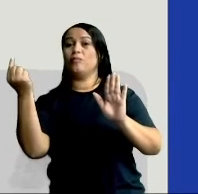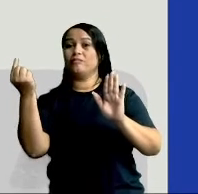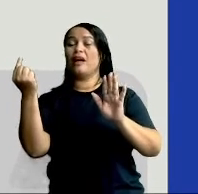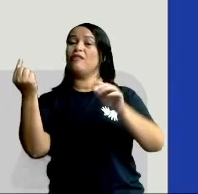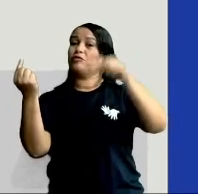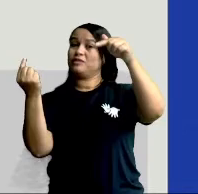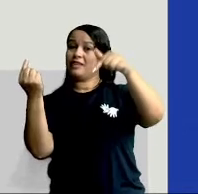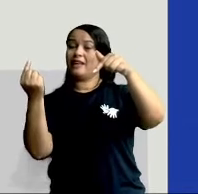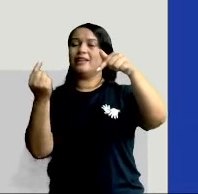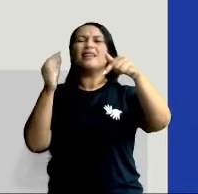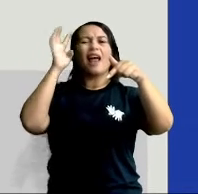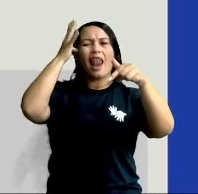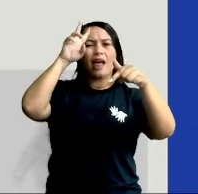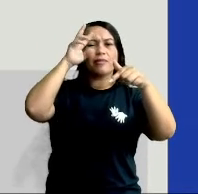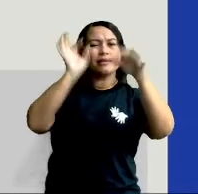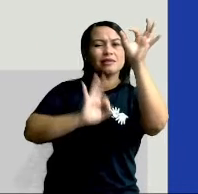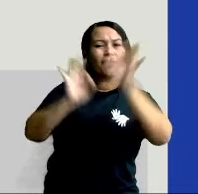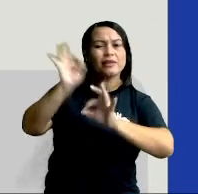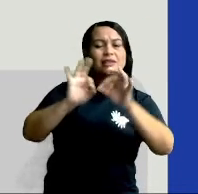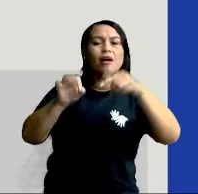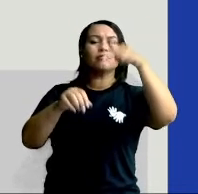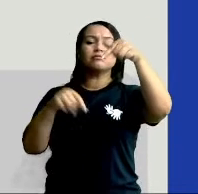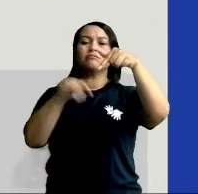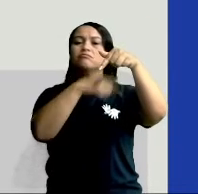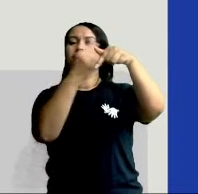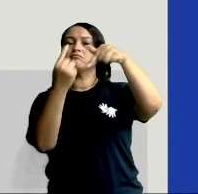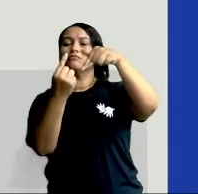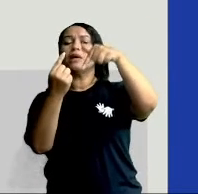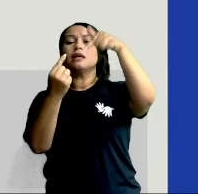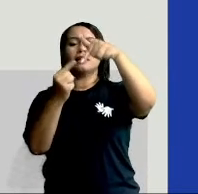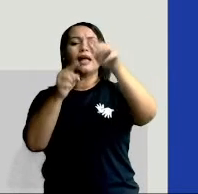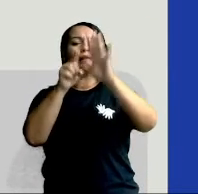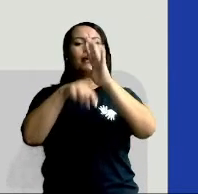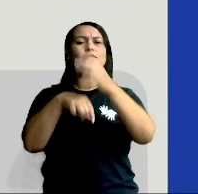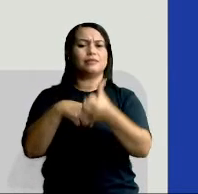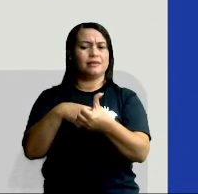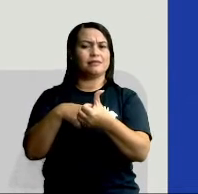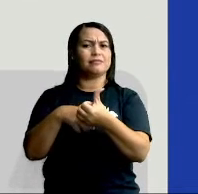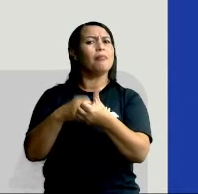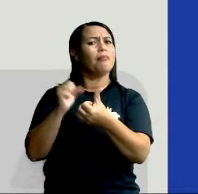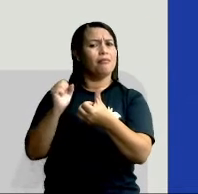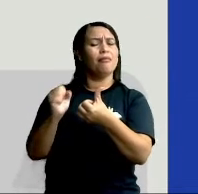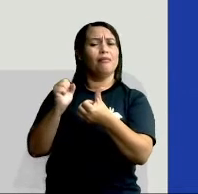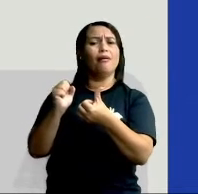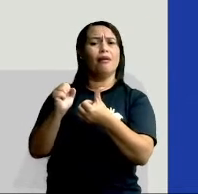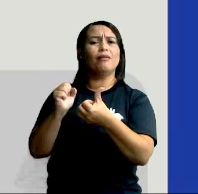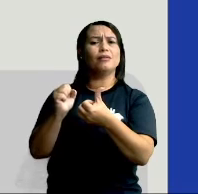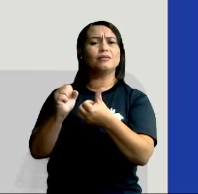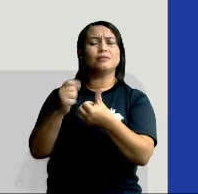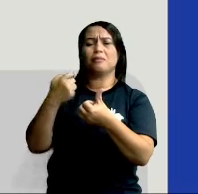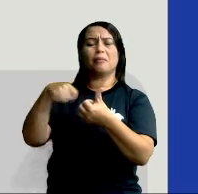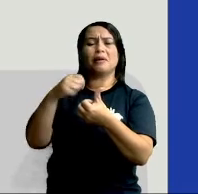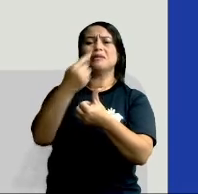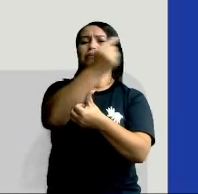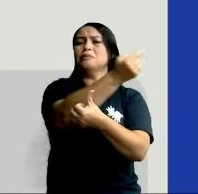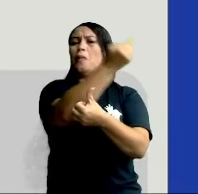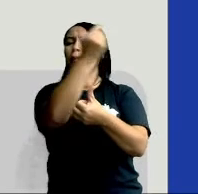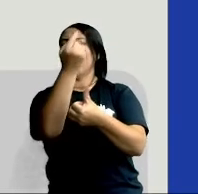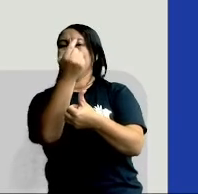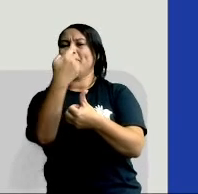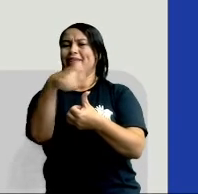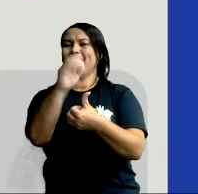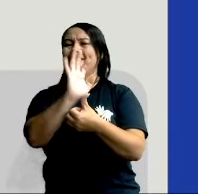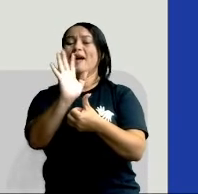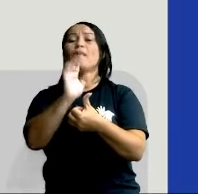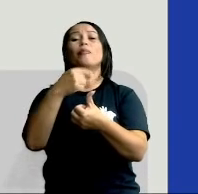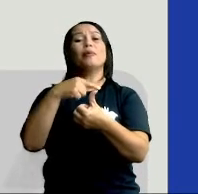dezena da ordem das dezenas. Então, agora eu posso subtrair 7 menos 6? Posso. Não preciso ir lá buscar